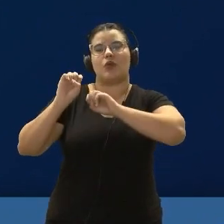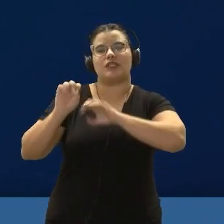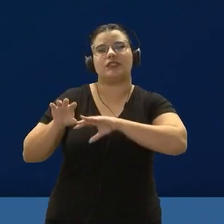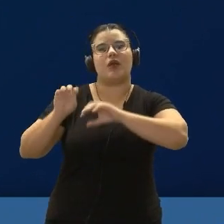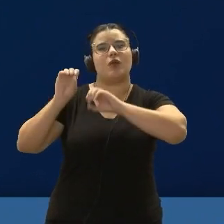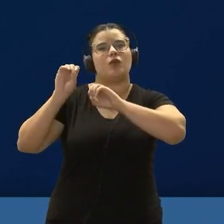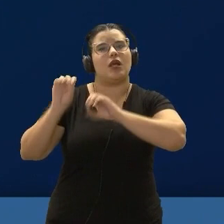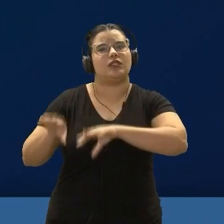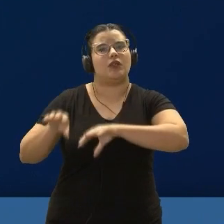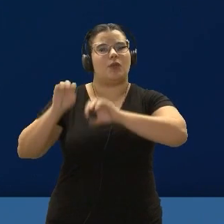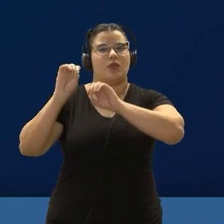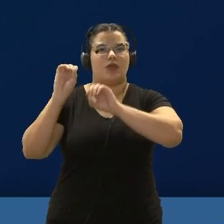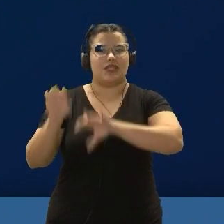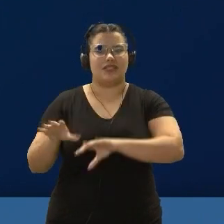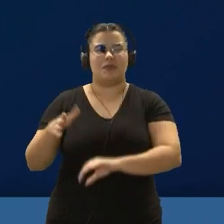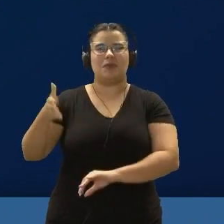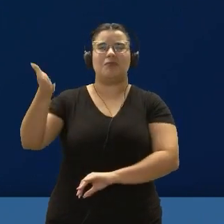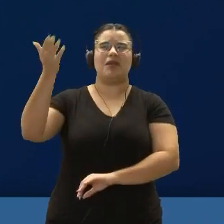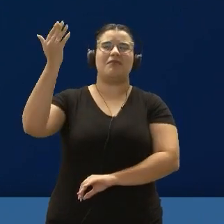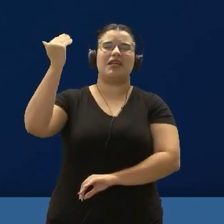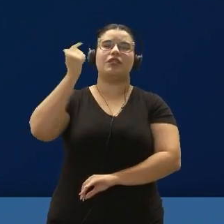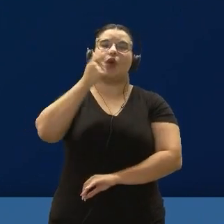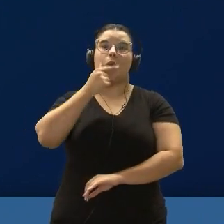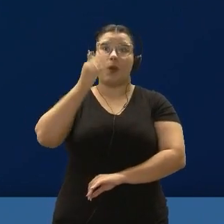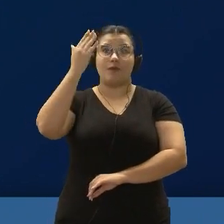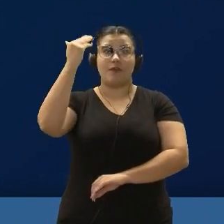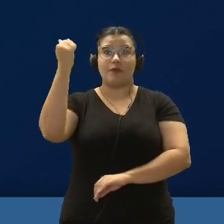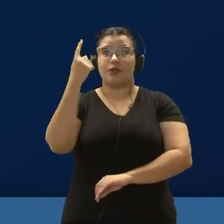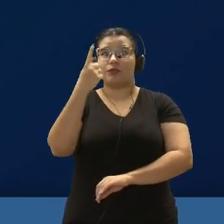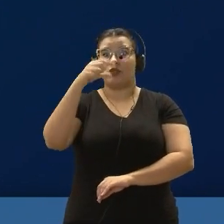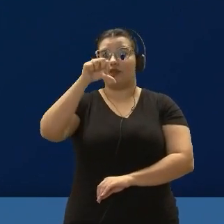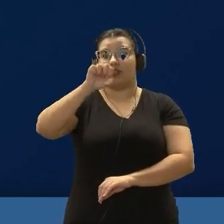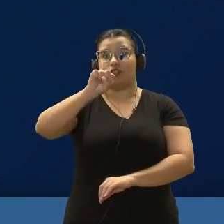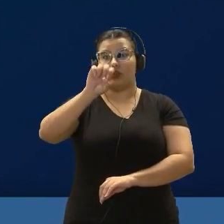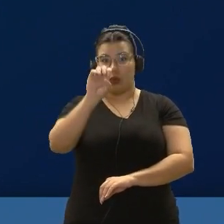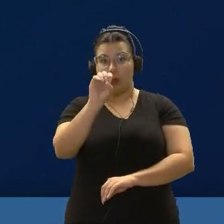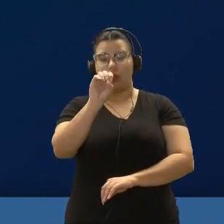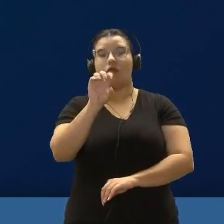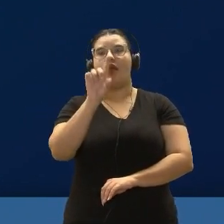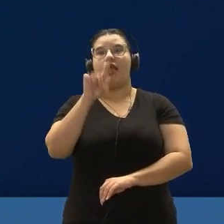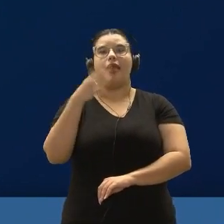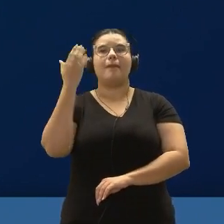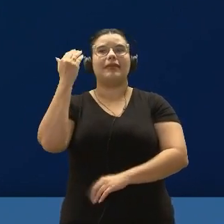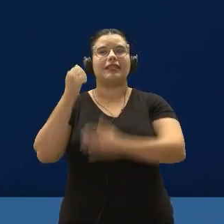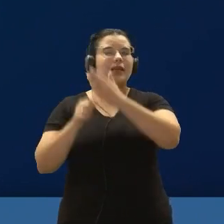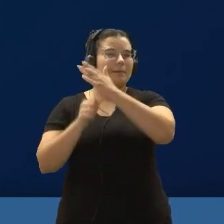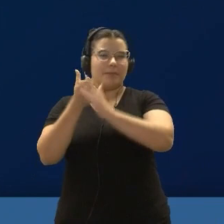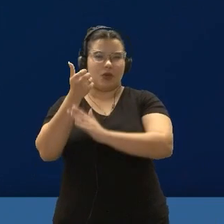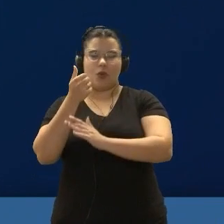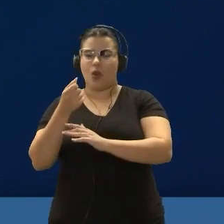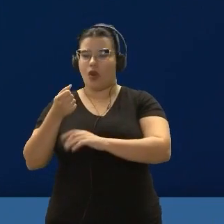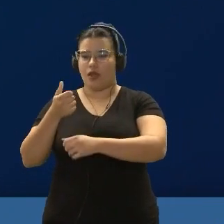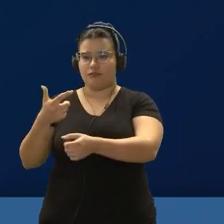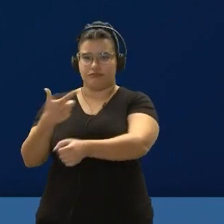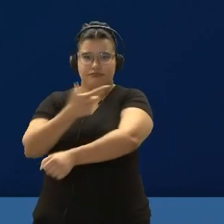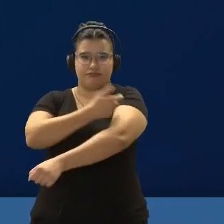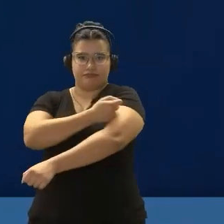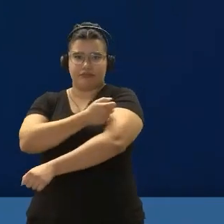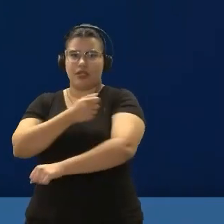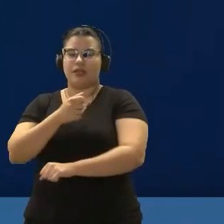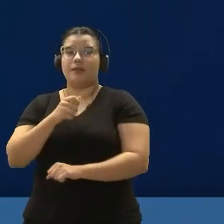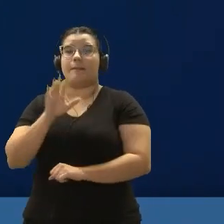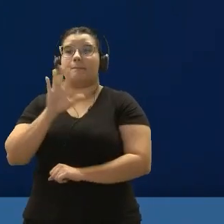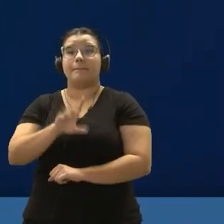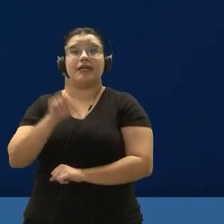Elliot Joslin, lá em 1908, ainda antes do aparecimento de insulina, que ele falava muito de educação